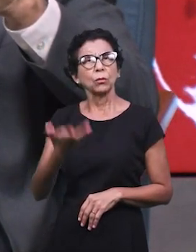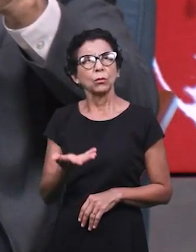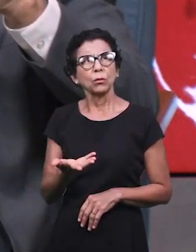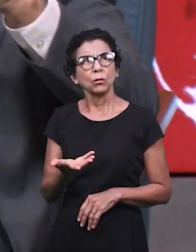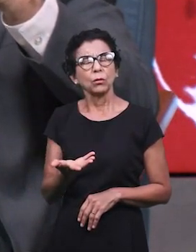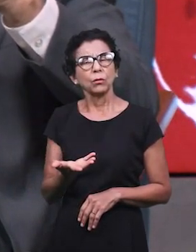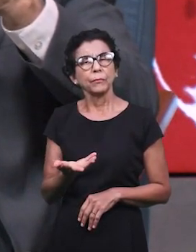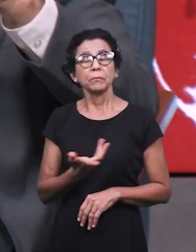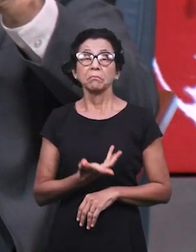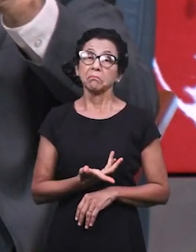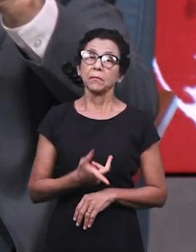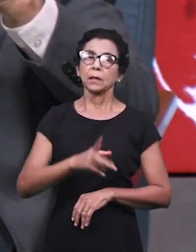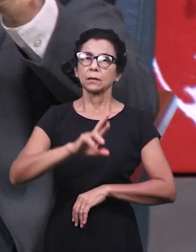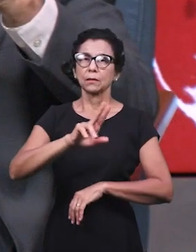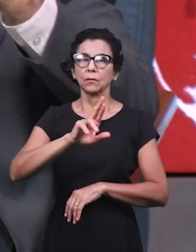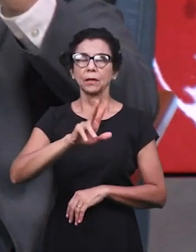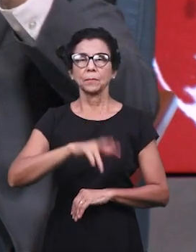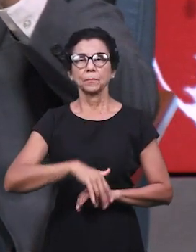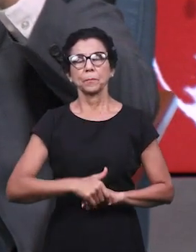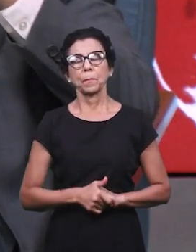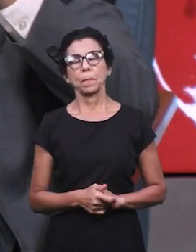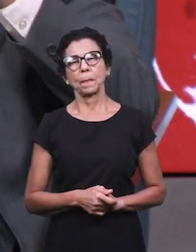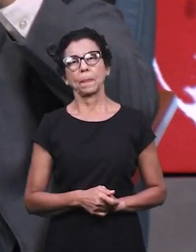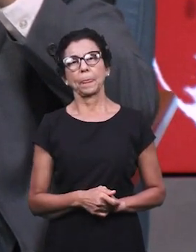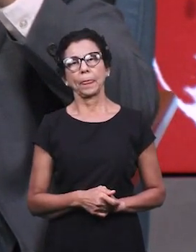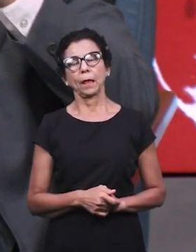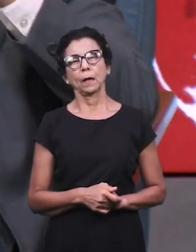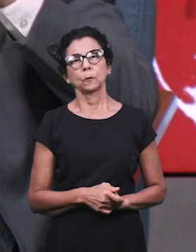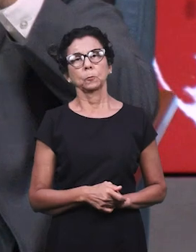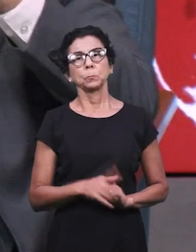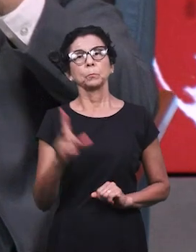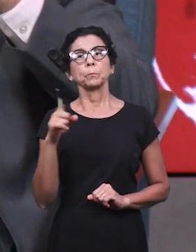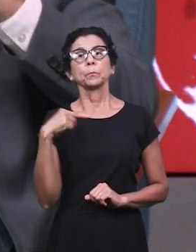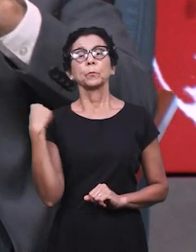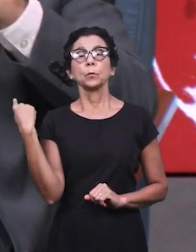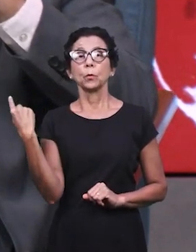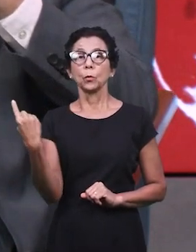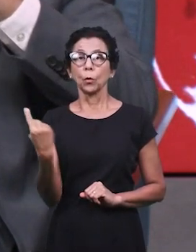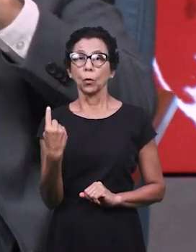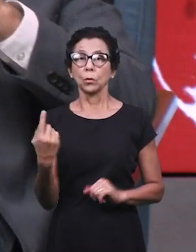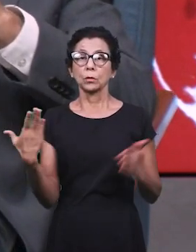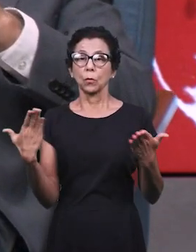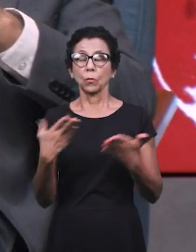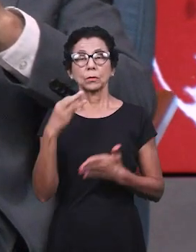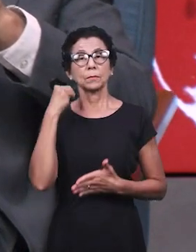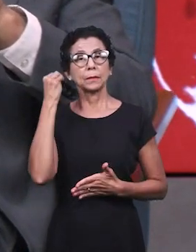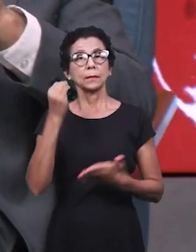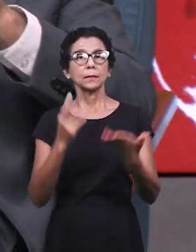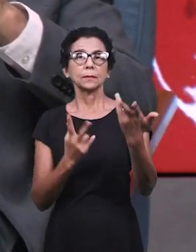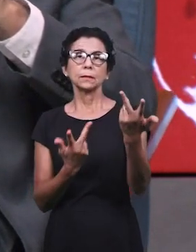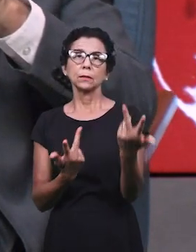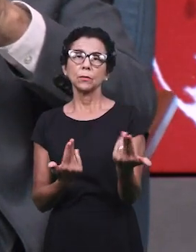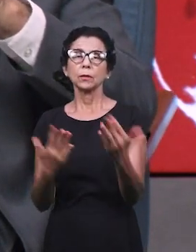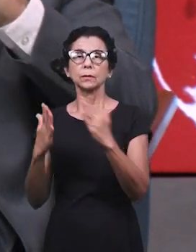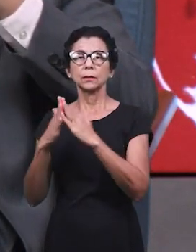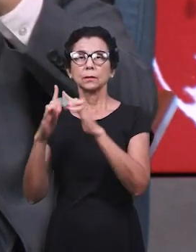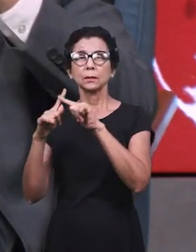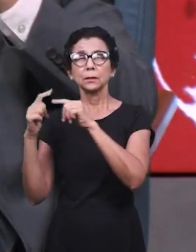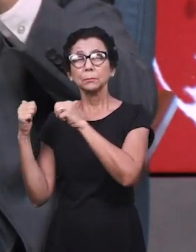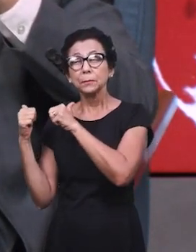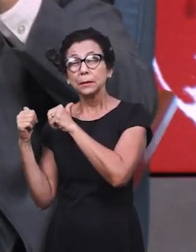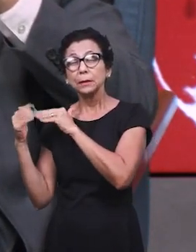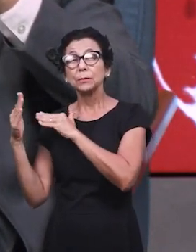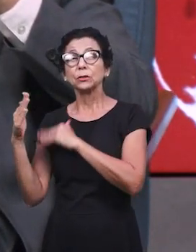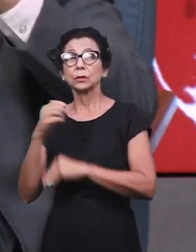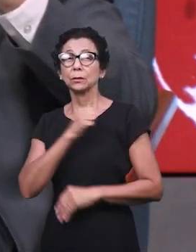Nós hoje temos a nossa experiência hoje é a mesma experiência da igreja